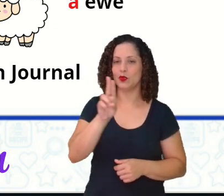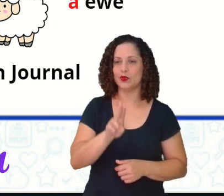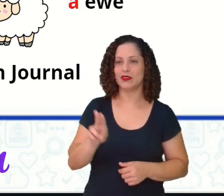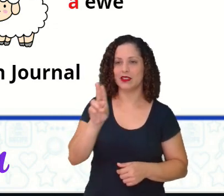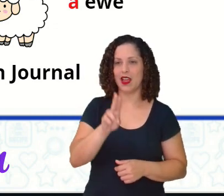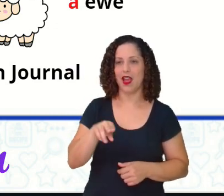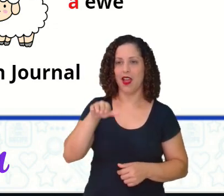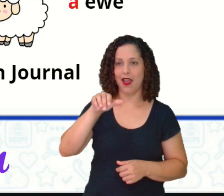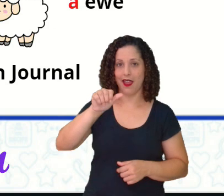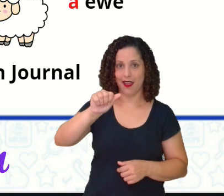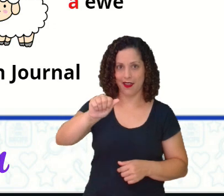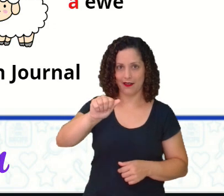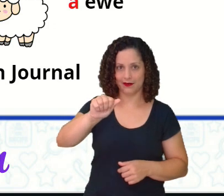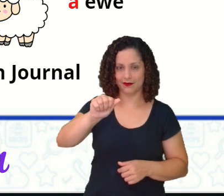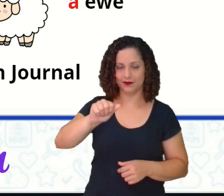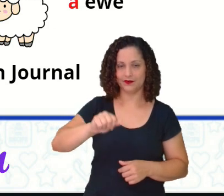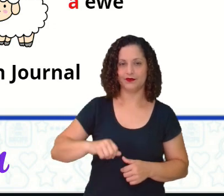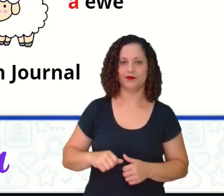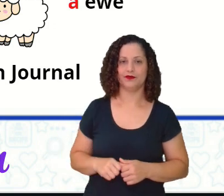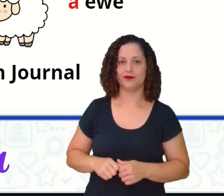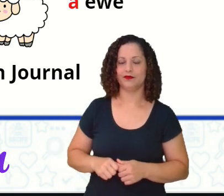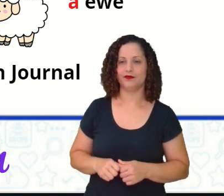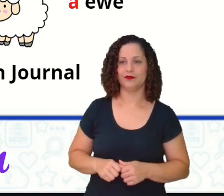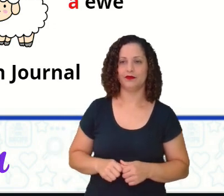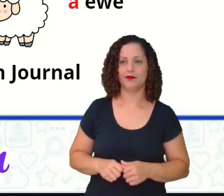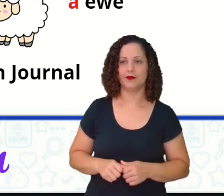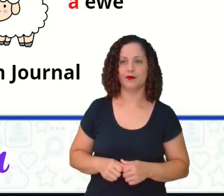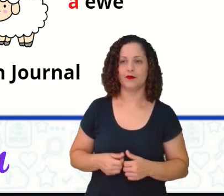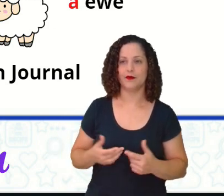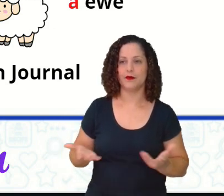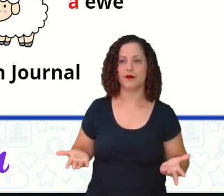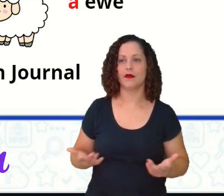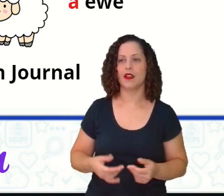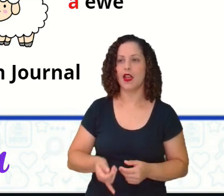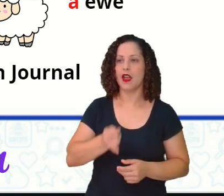de consoante. Primeiro exemplo, a chair.